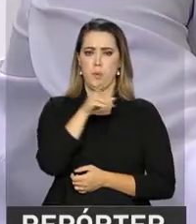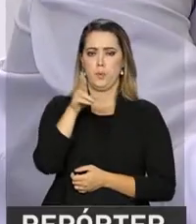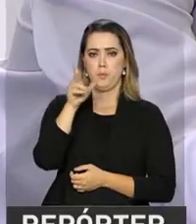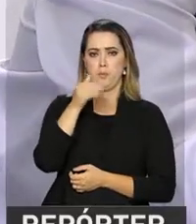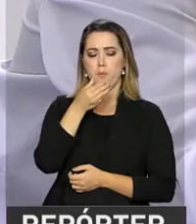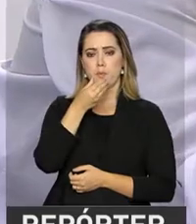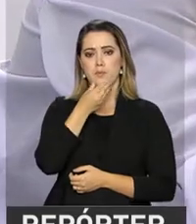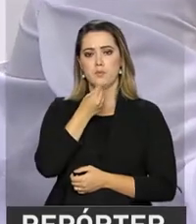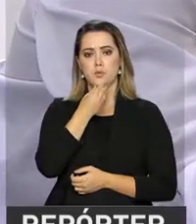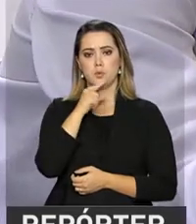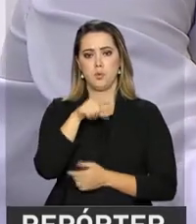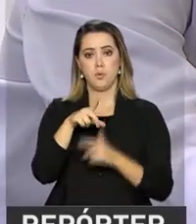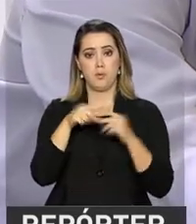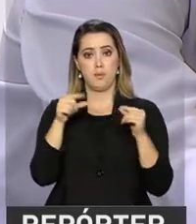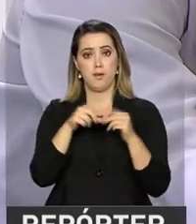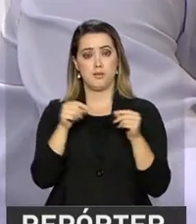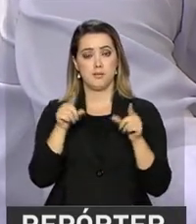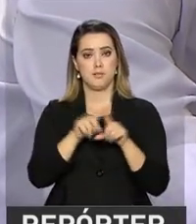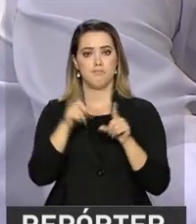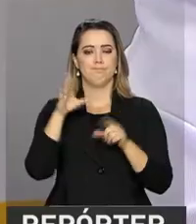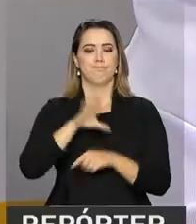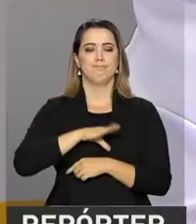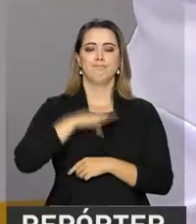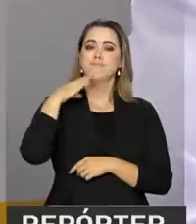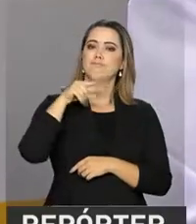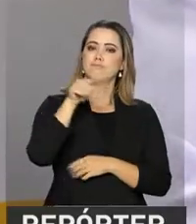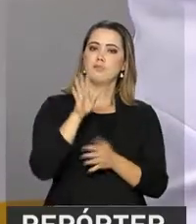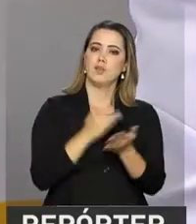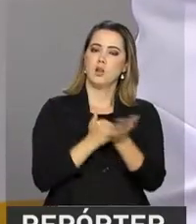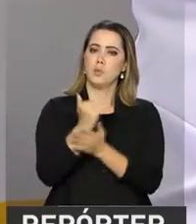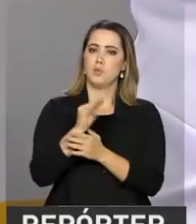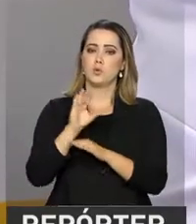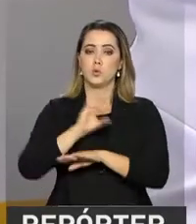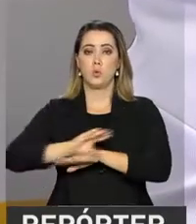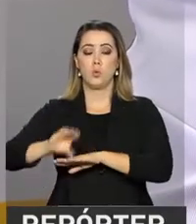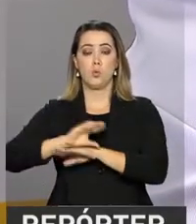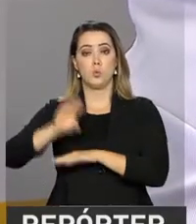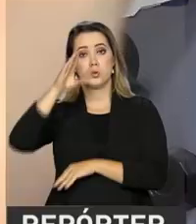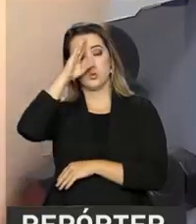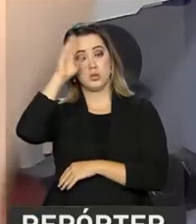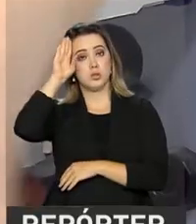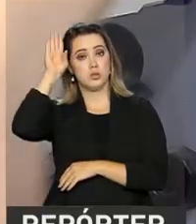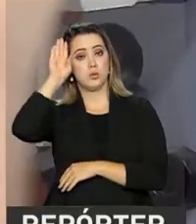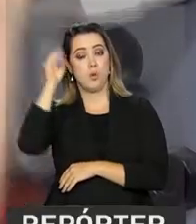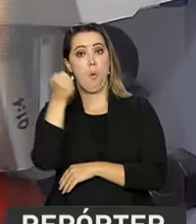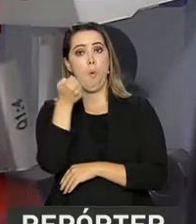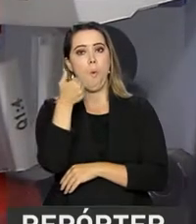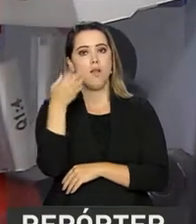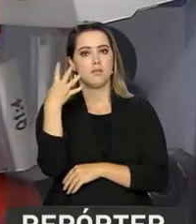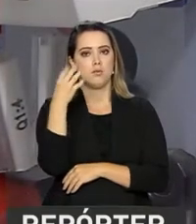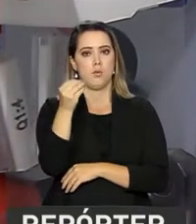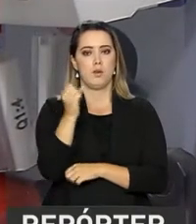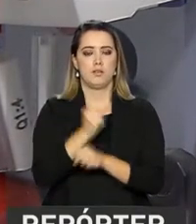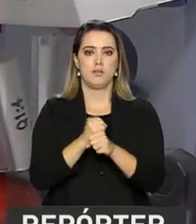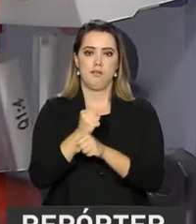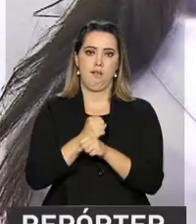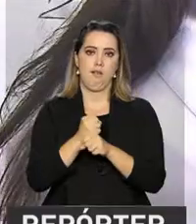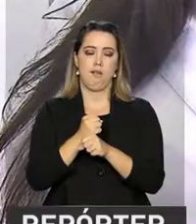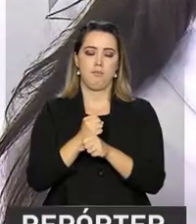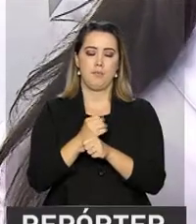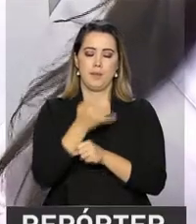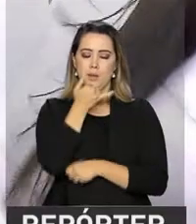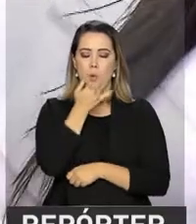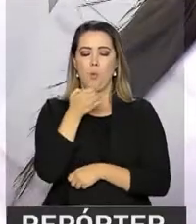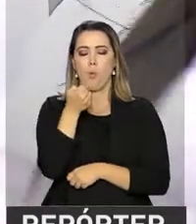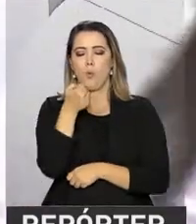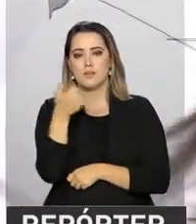de brasília é motivo de orgulho ele começou um curso superior quando já tinha quase 40 anos mas esse